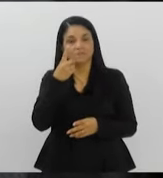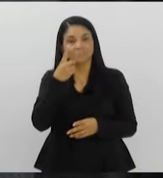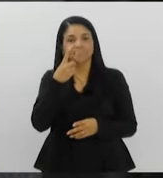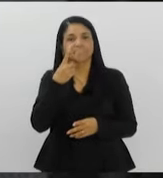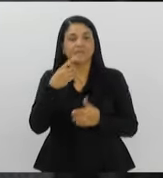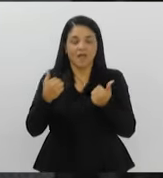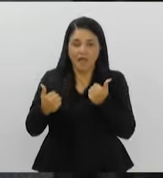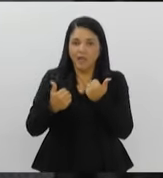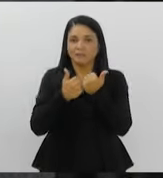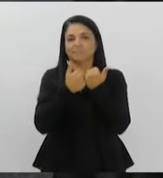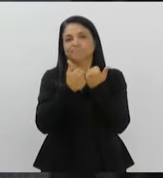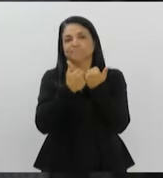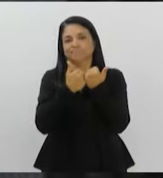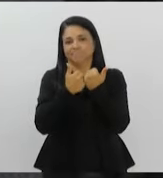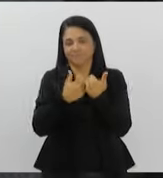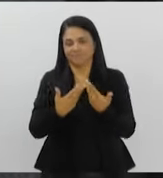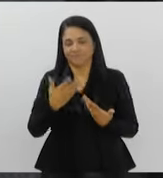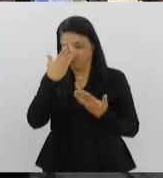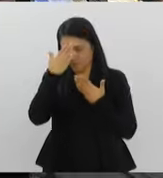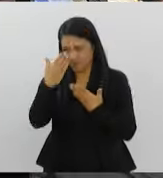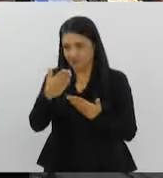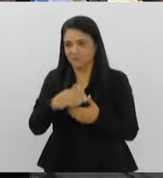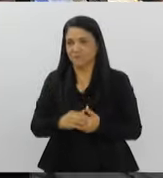nossas adjuntas. Muito obrigada.